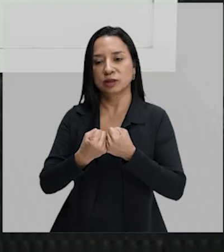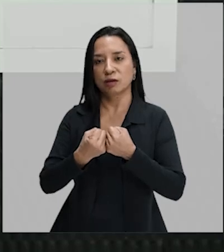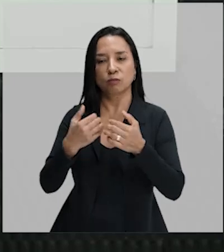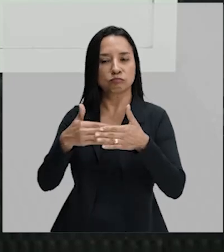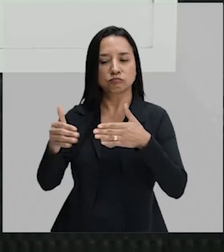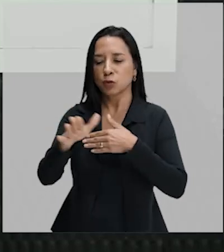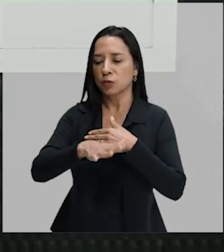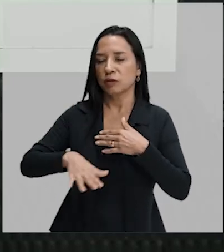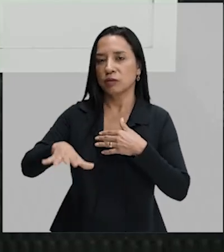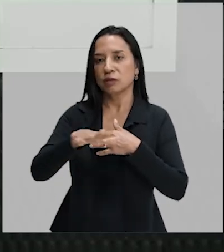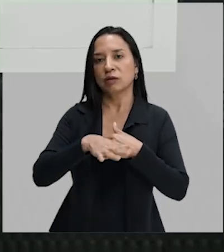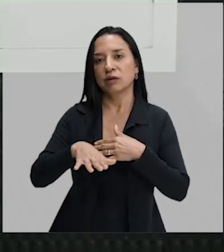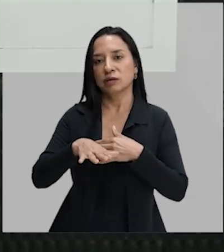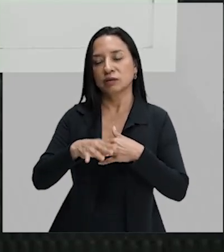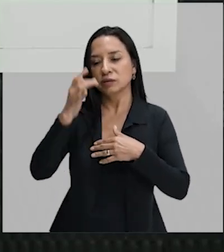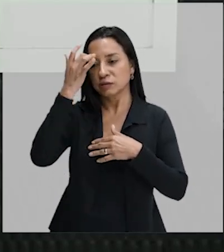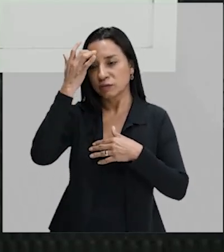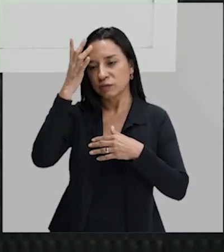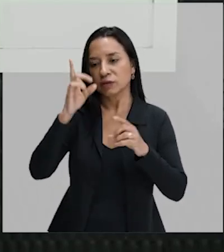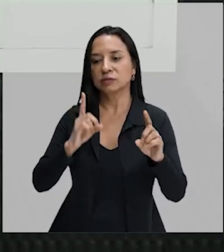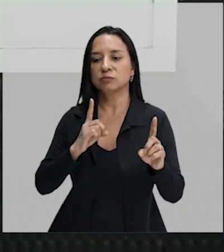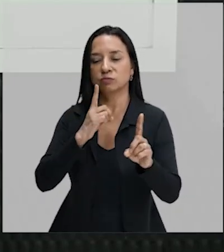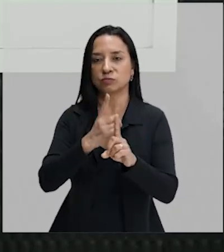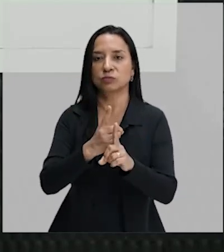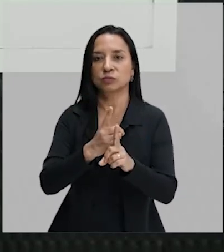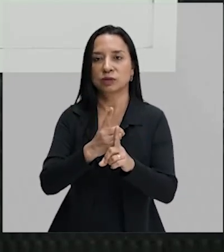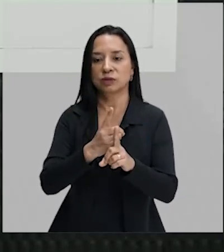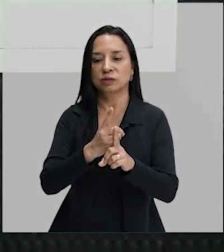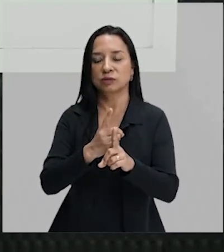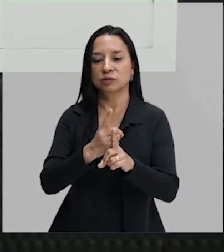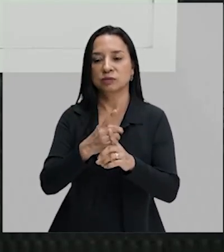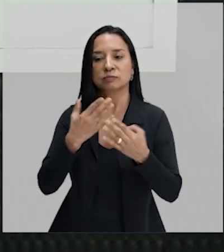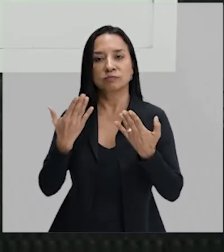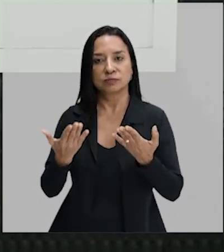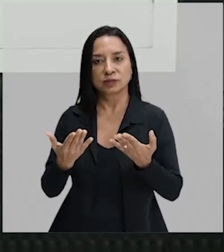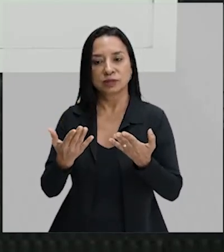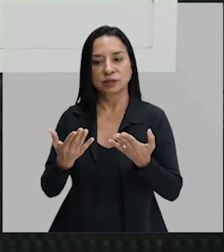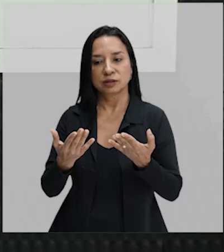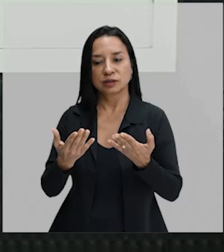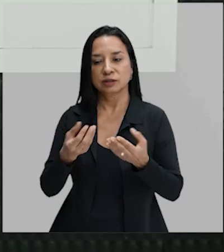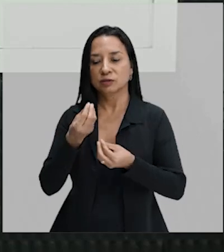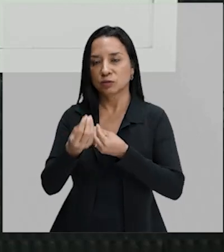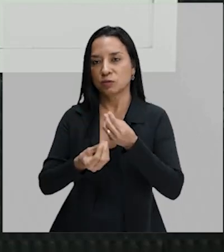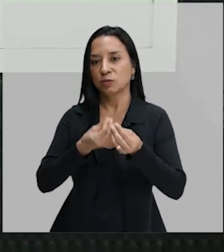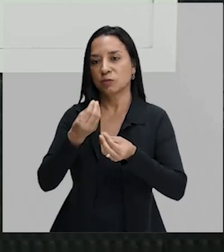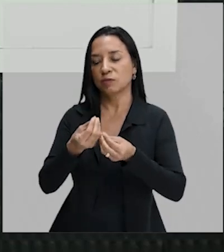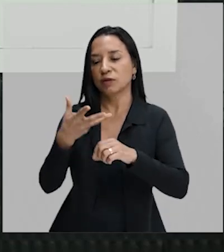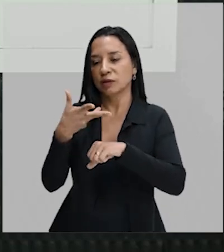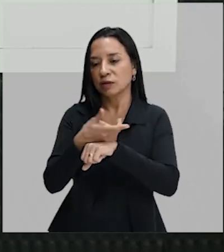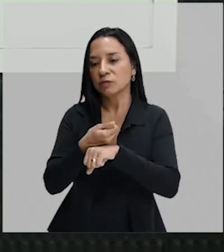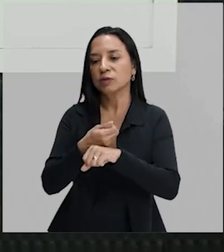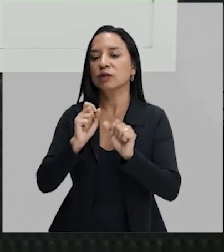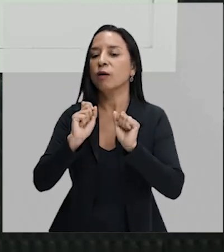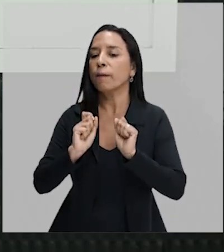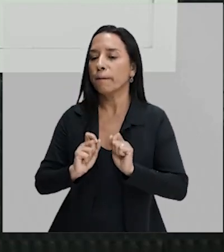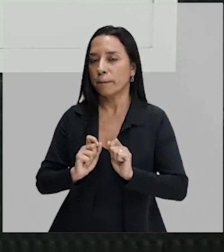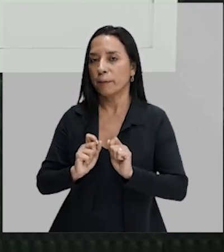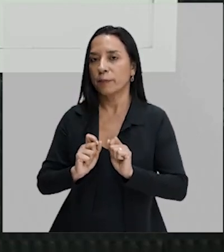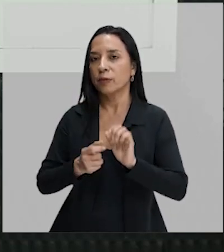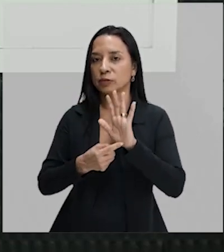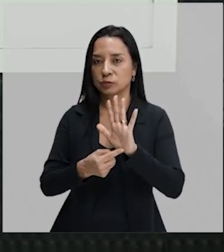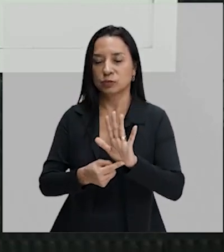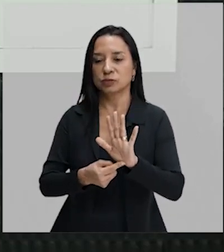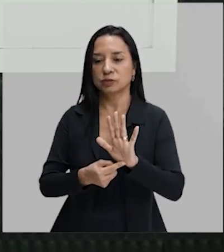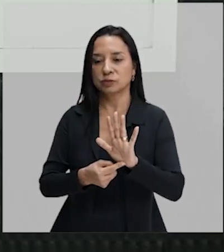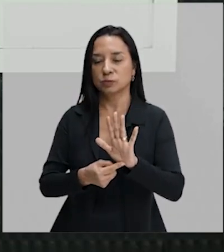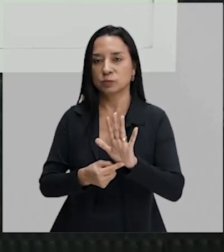âmbito, são fáceis de serem encontrados e eles, à medida em que você vai argumentando, você pode ir citando